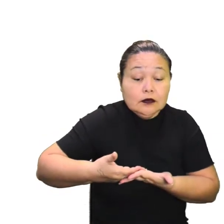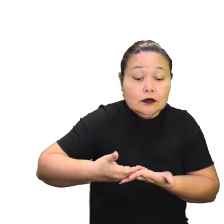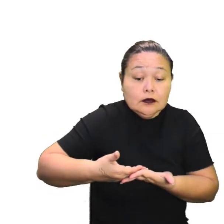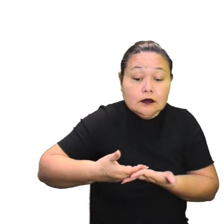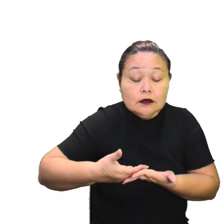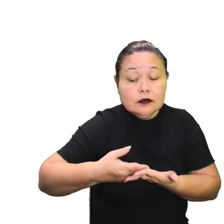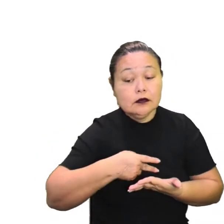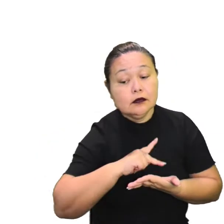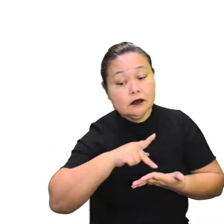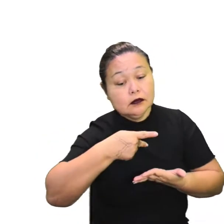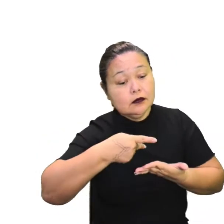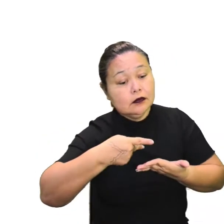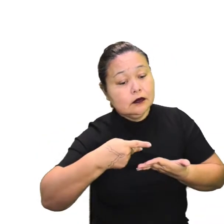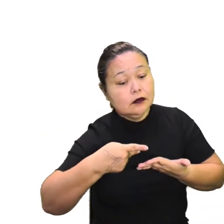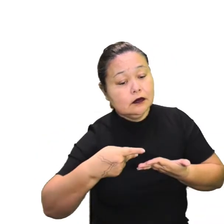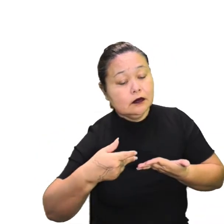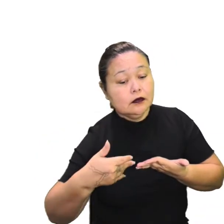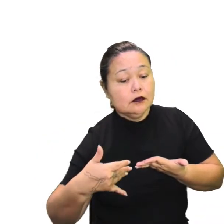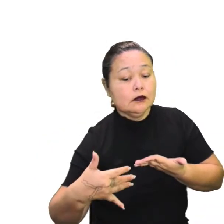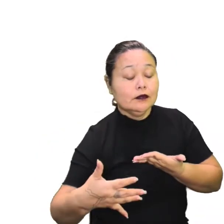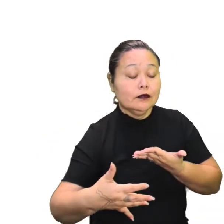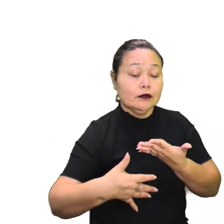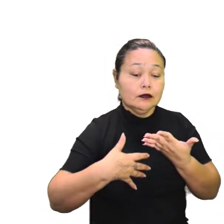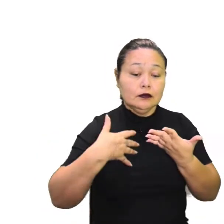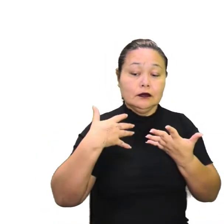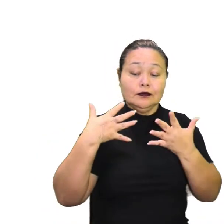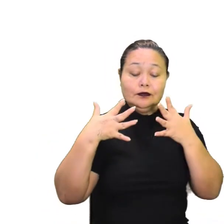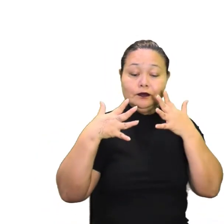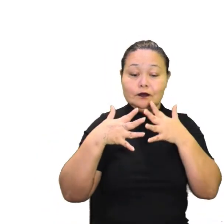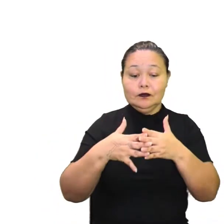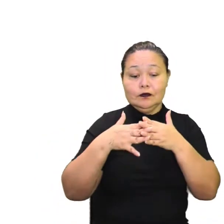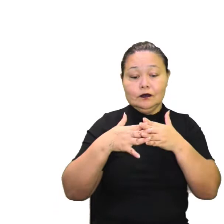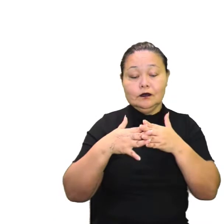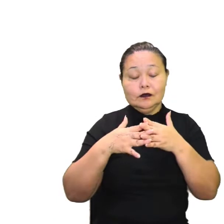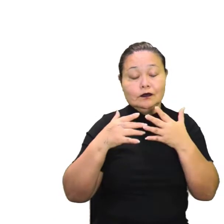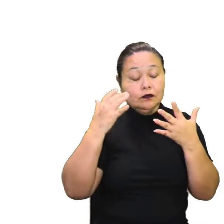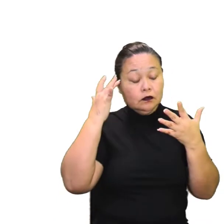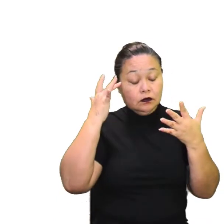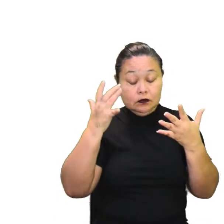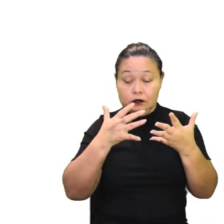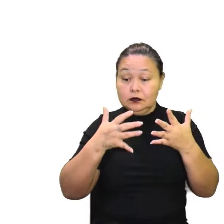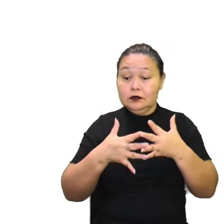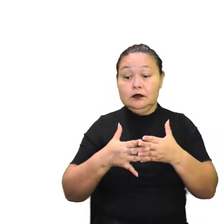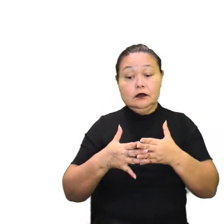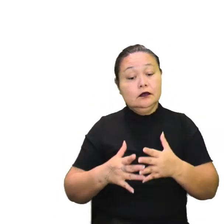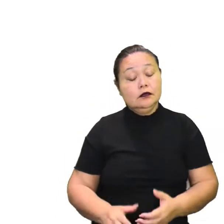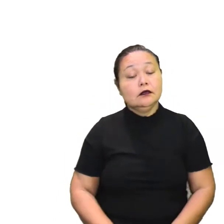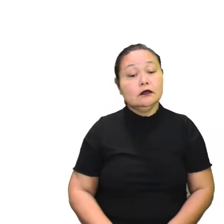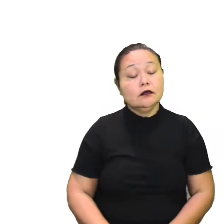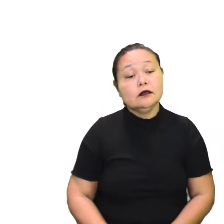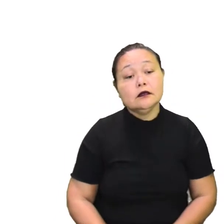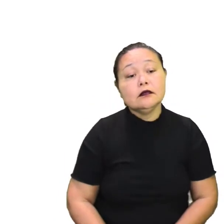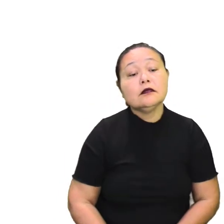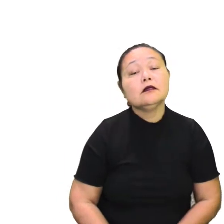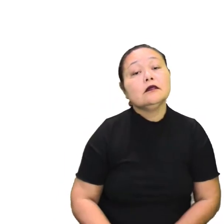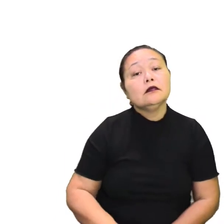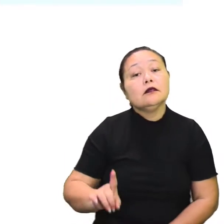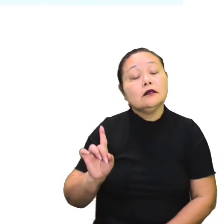chão e espichou seu corpo em completa confusão de todos os